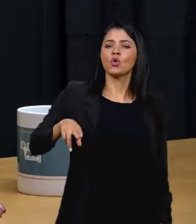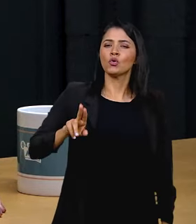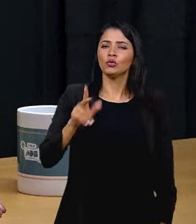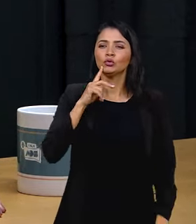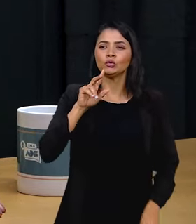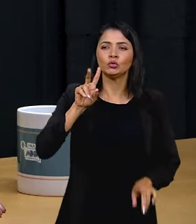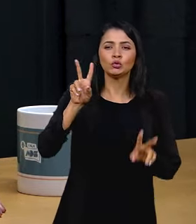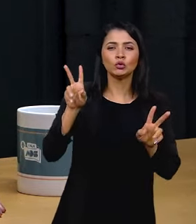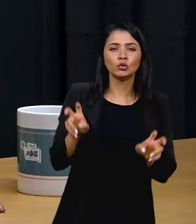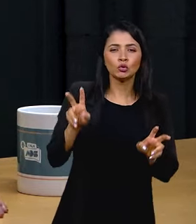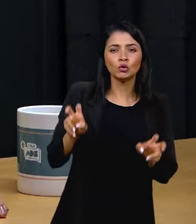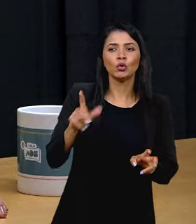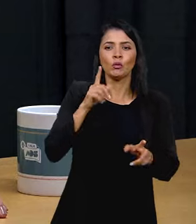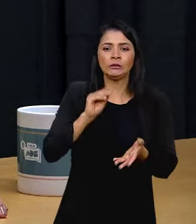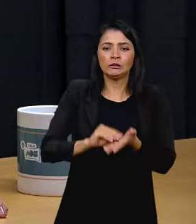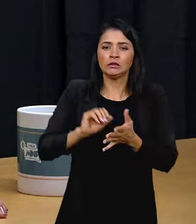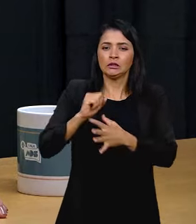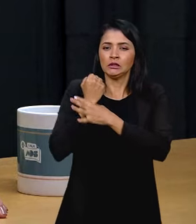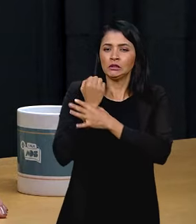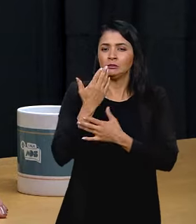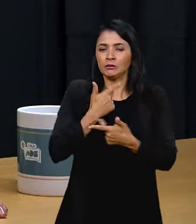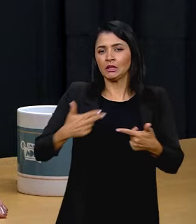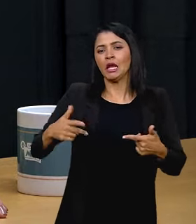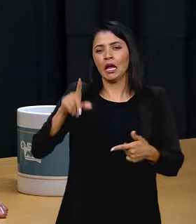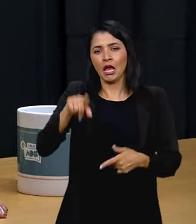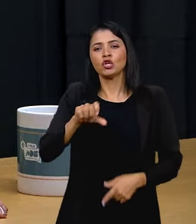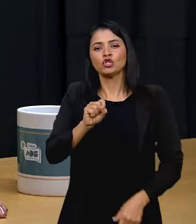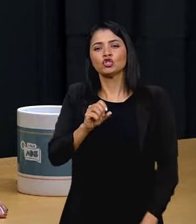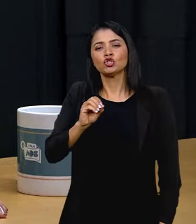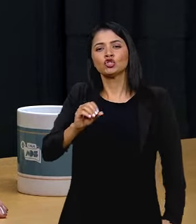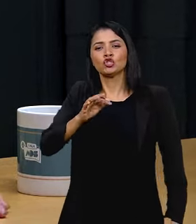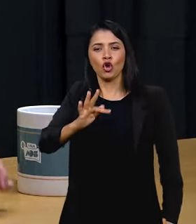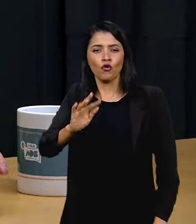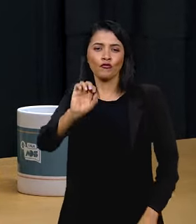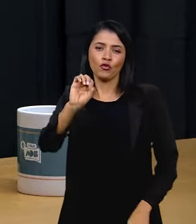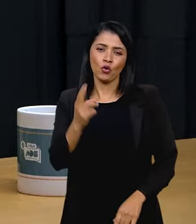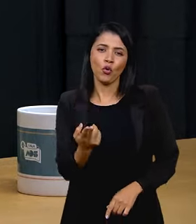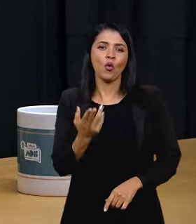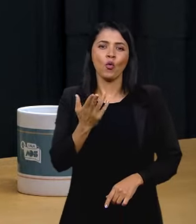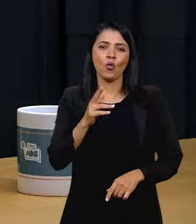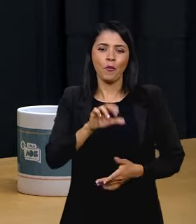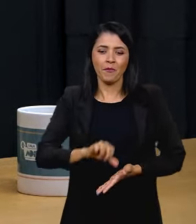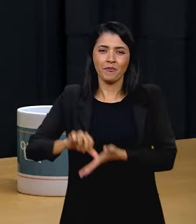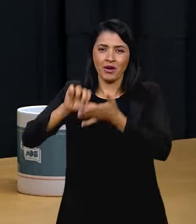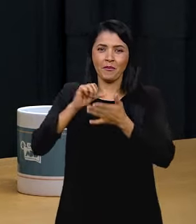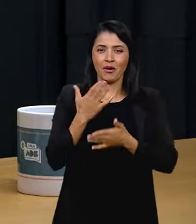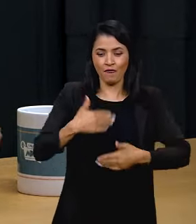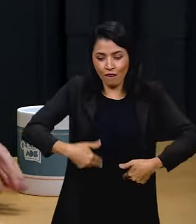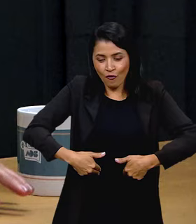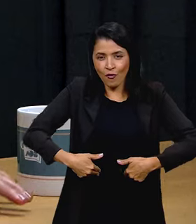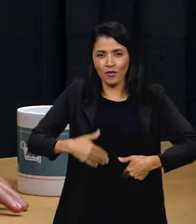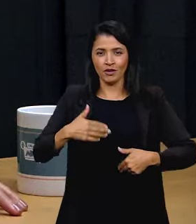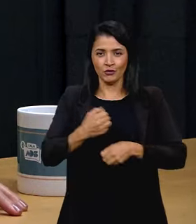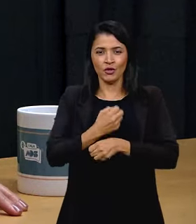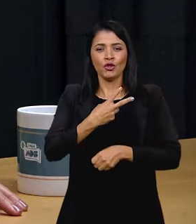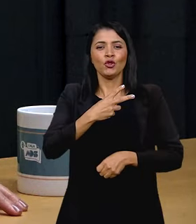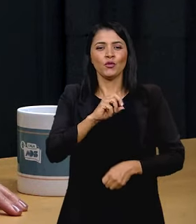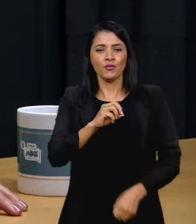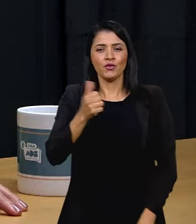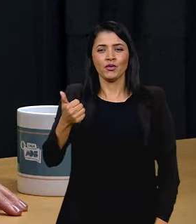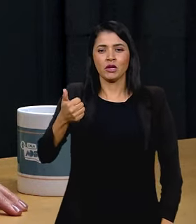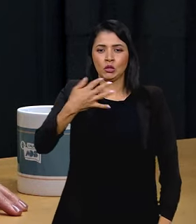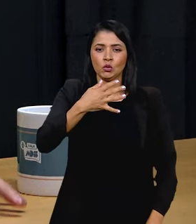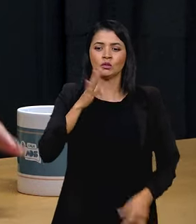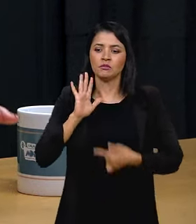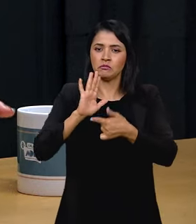insegurança alimentar Mundial conhecido como sof ou mapa da fome aqui no Brasil a sof de 2014 mostra que a insegurança